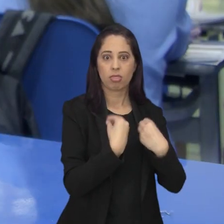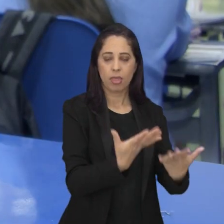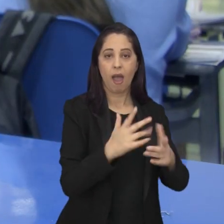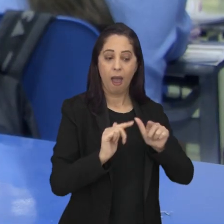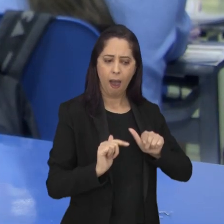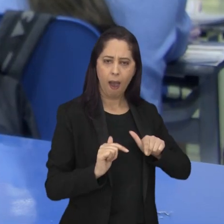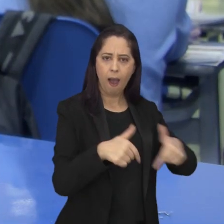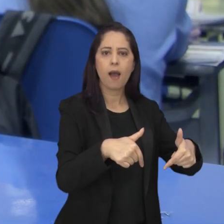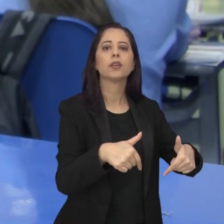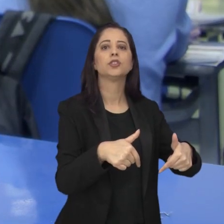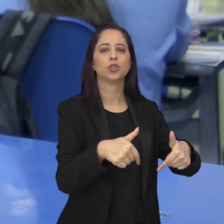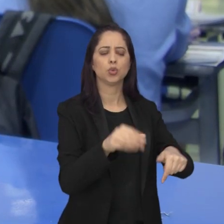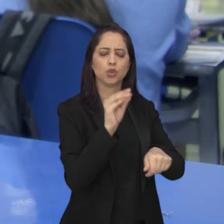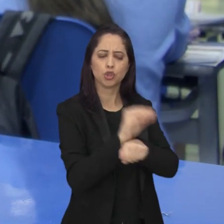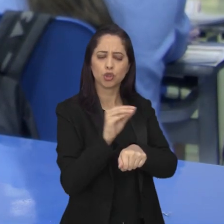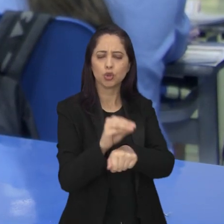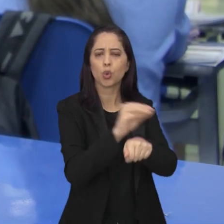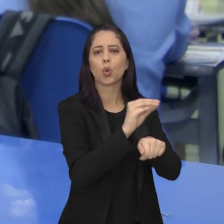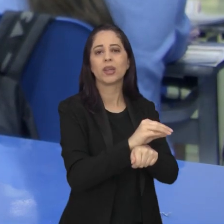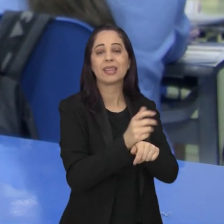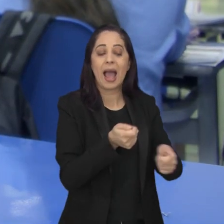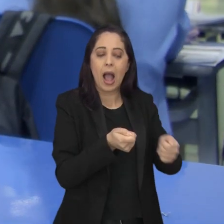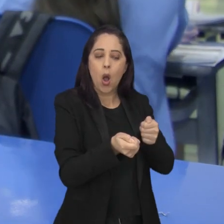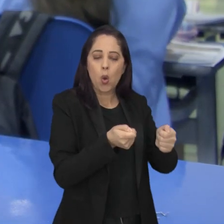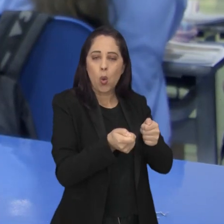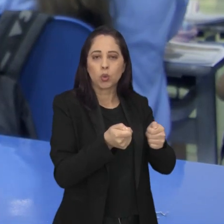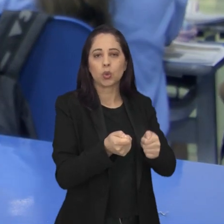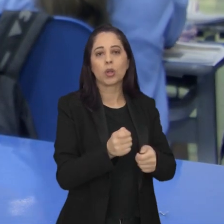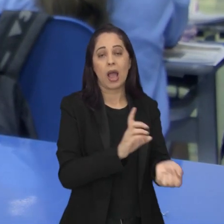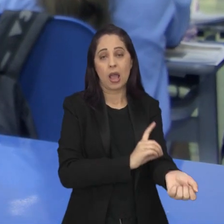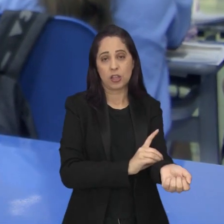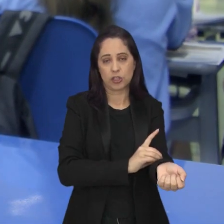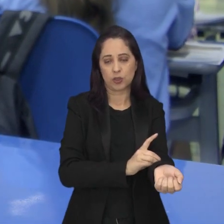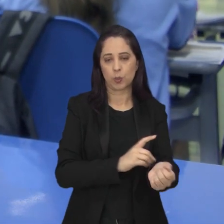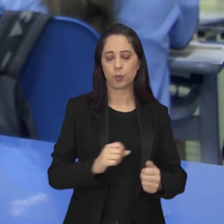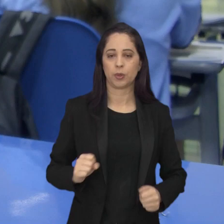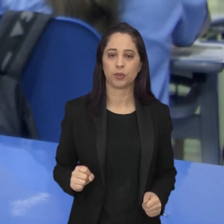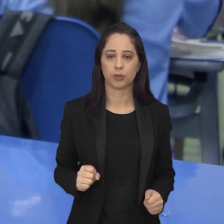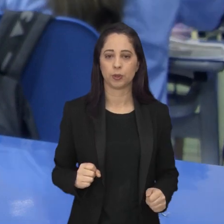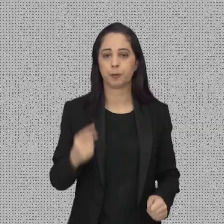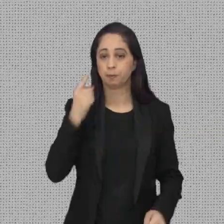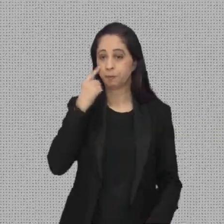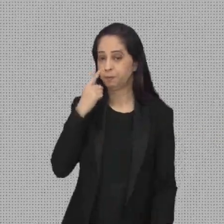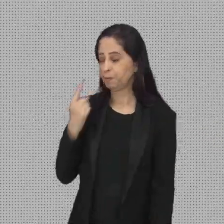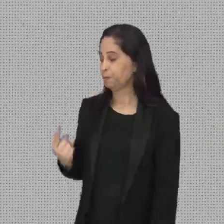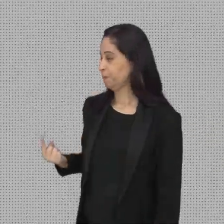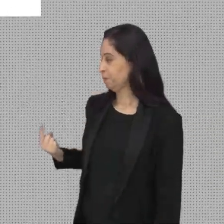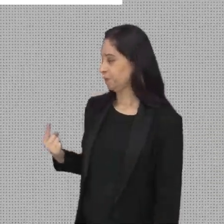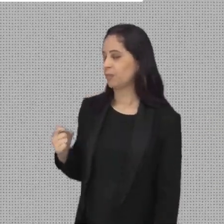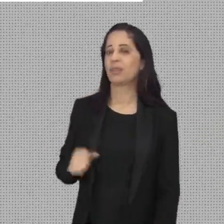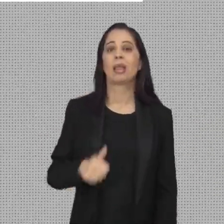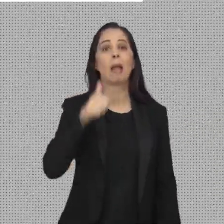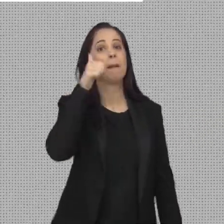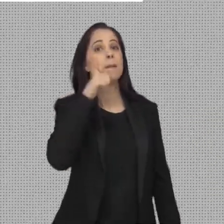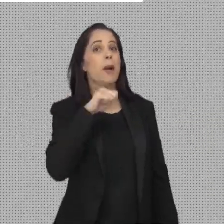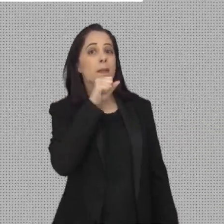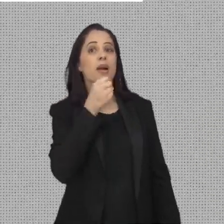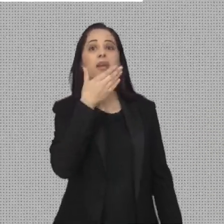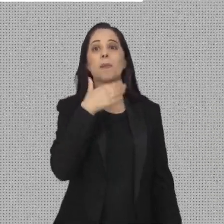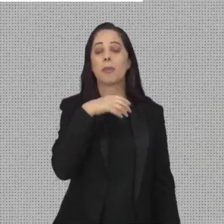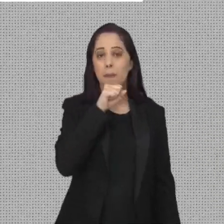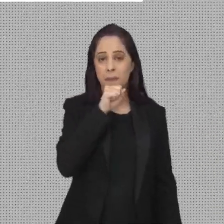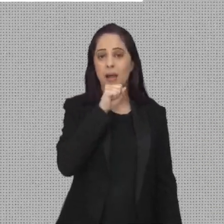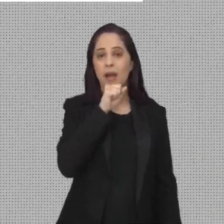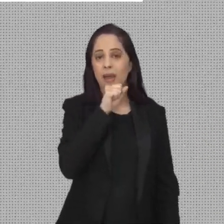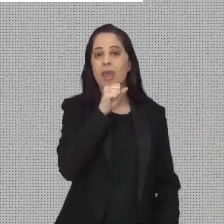aos estudantes com diabetes ações que contemplem cuidados com o controle glicêmico. Ainda segundo a proposta, cabe